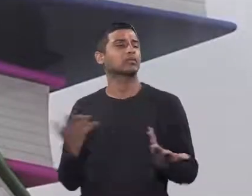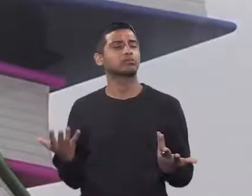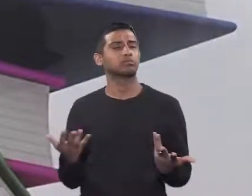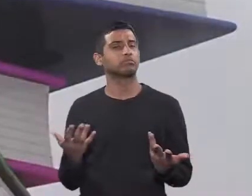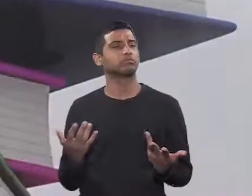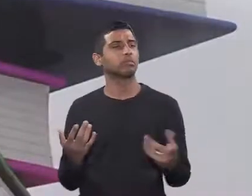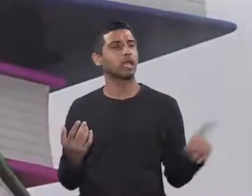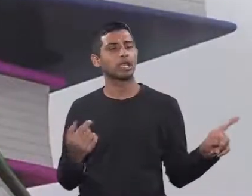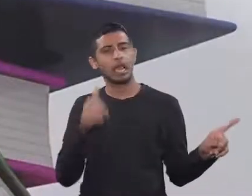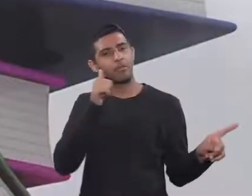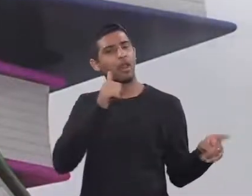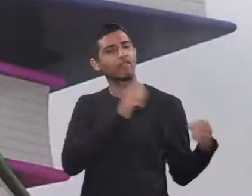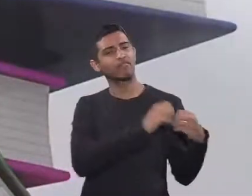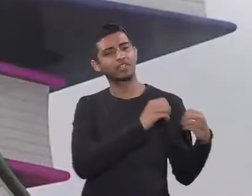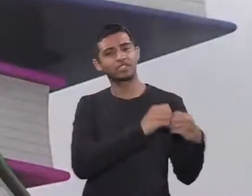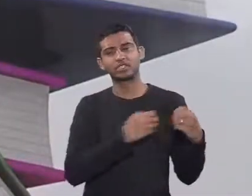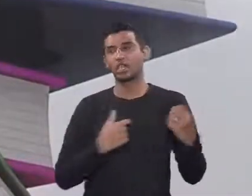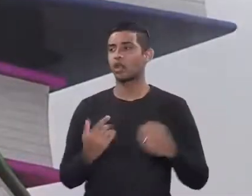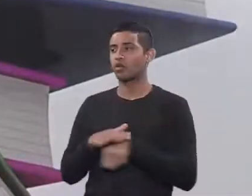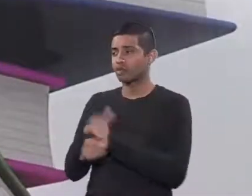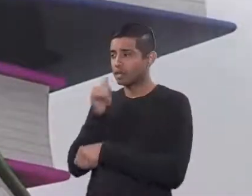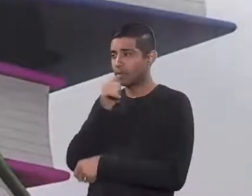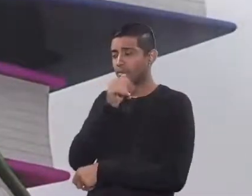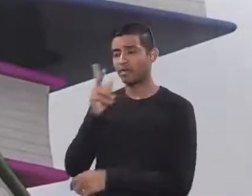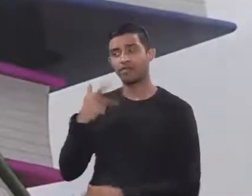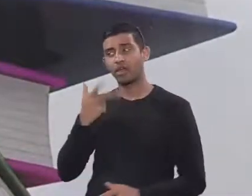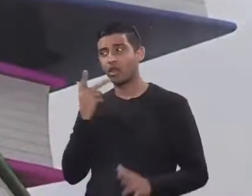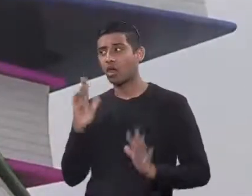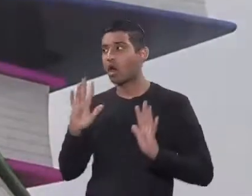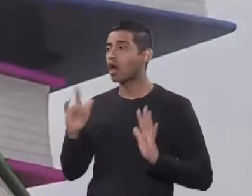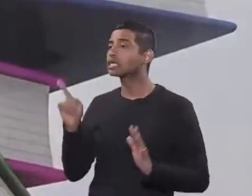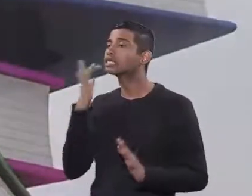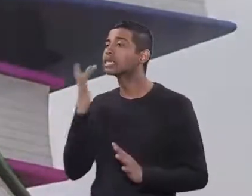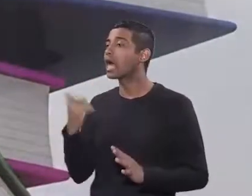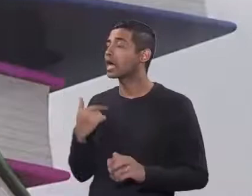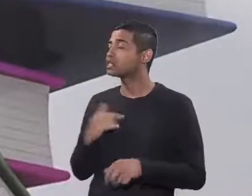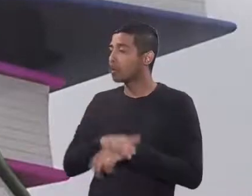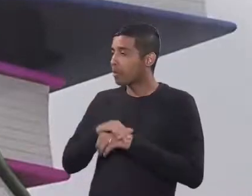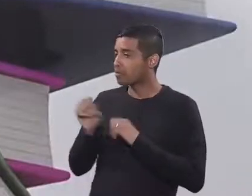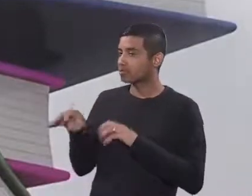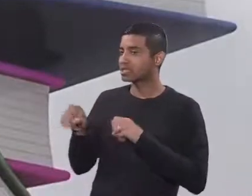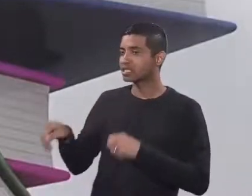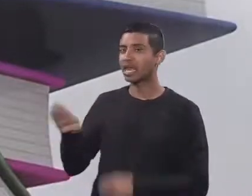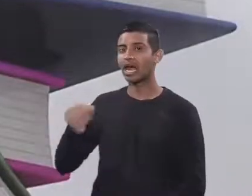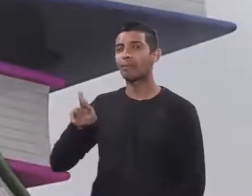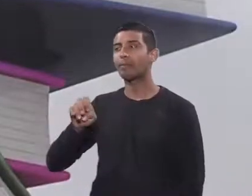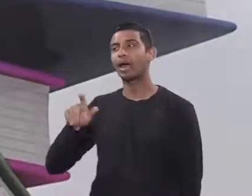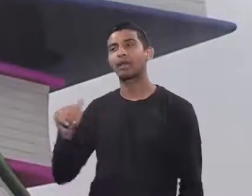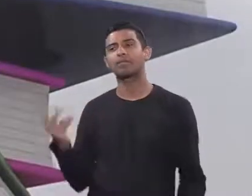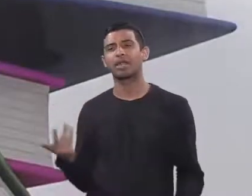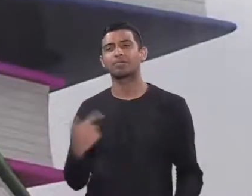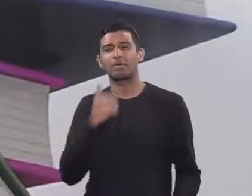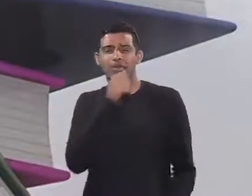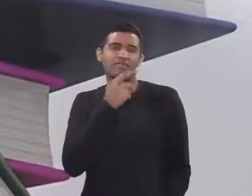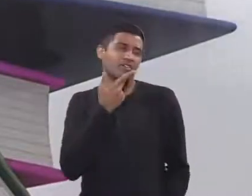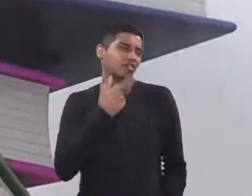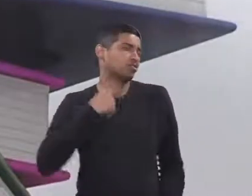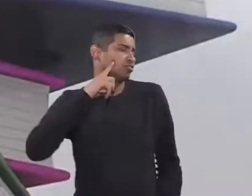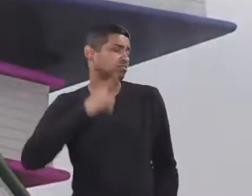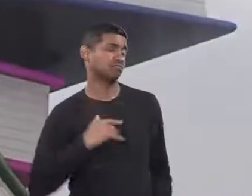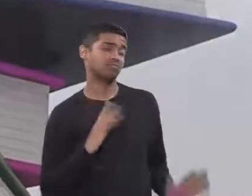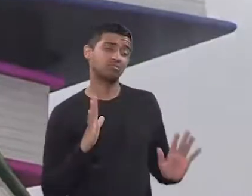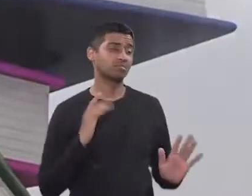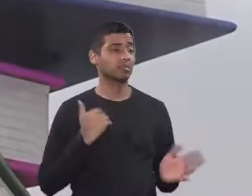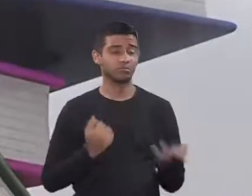ela conversou com a minha mãe e falou, olha, o que você acha de eu dar aula para Bárbara? E aí minha mãe falou, eu não sei, dona Penha, mas